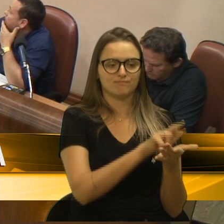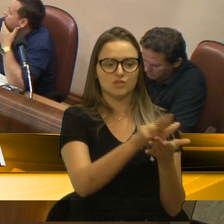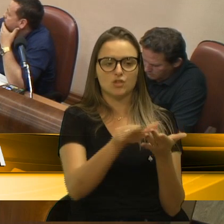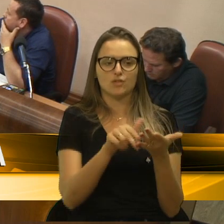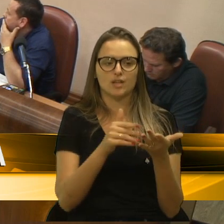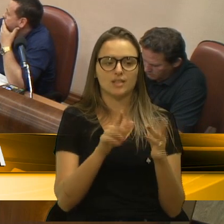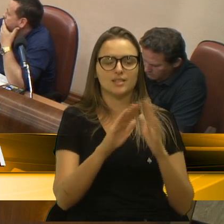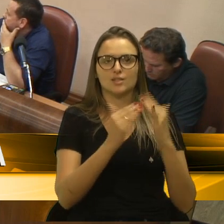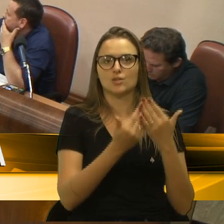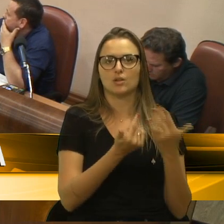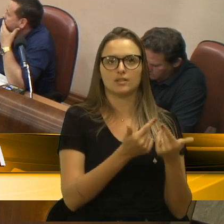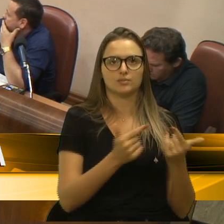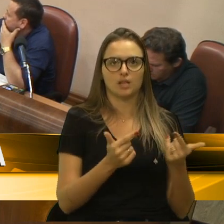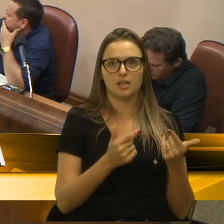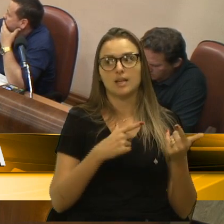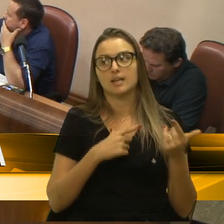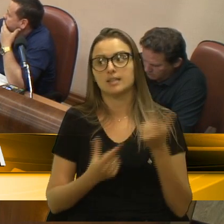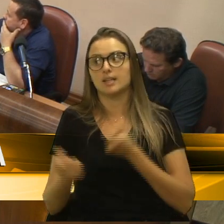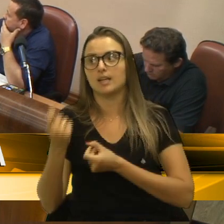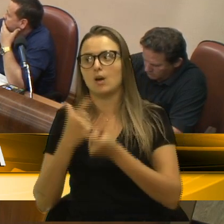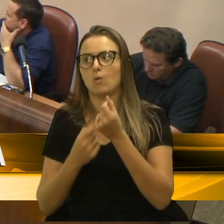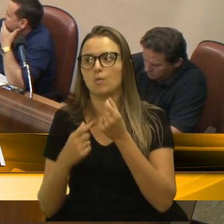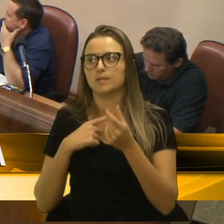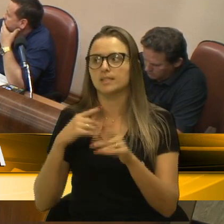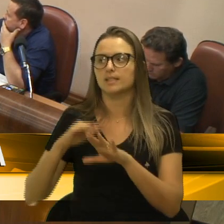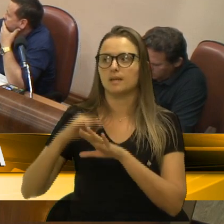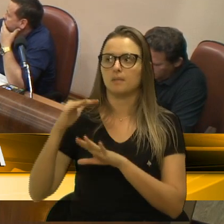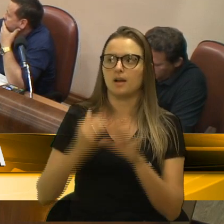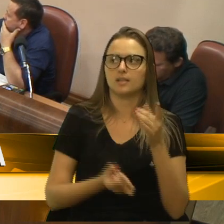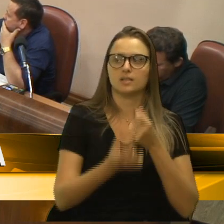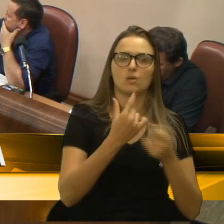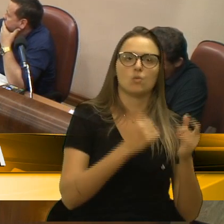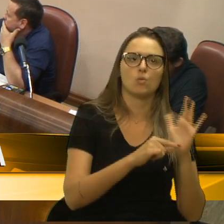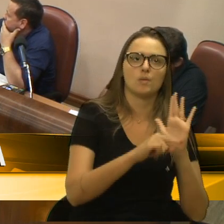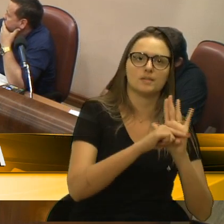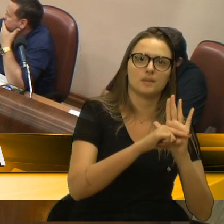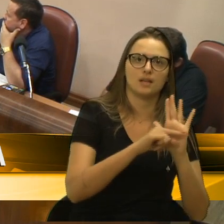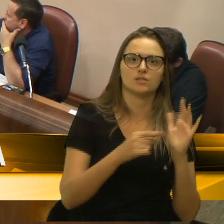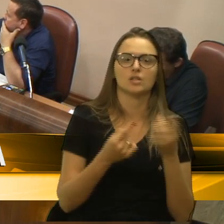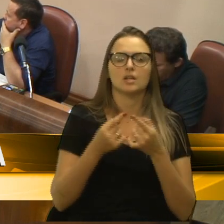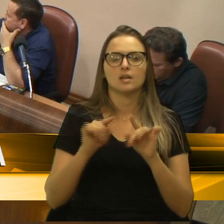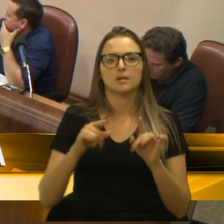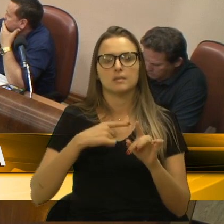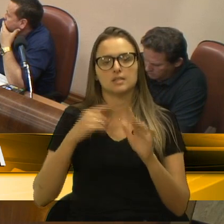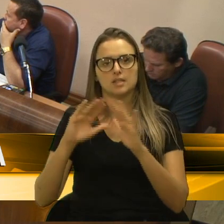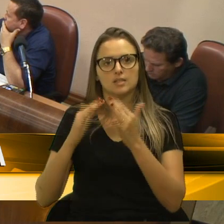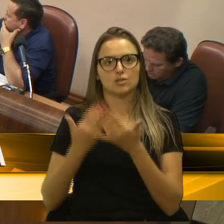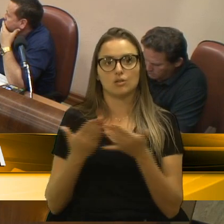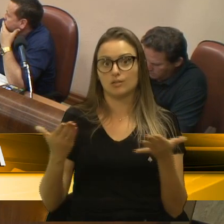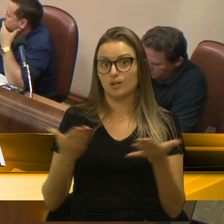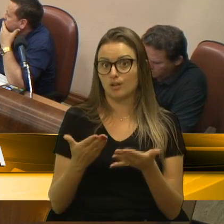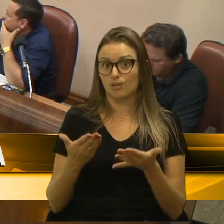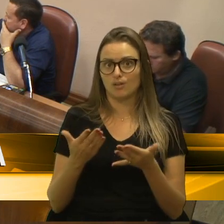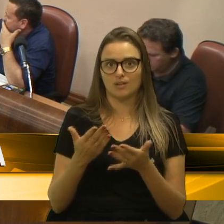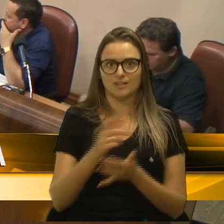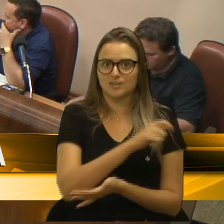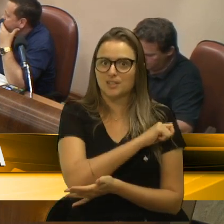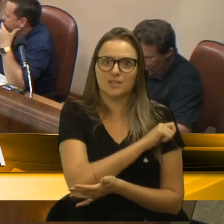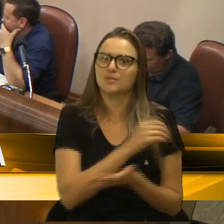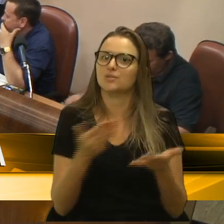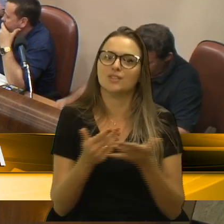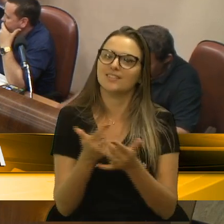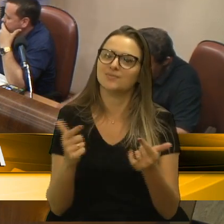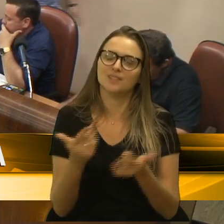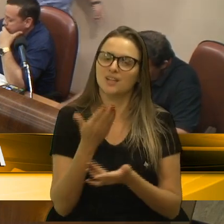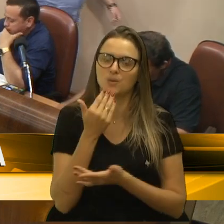têm merenda. Então, uma que outra tem um pouco mais, outra tem um pouco menos, mas tem escolas que agora os estudantes já não têm merenda escolar.